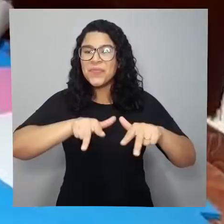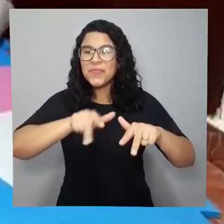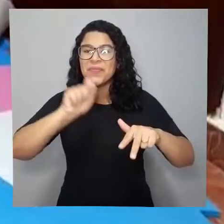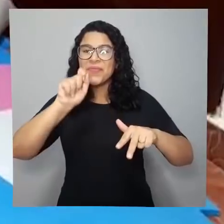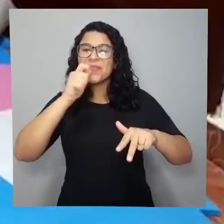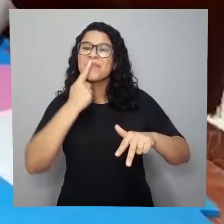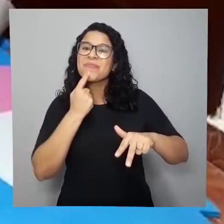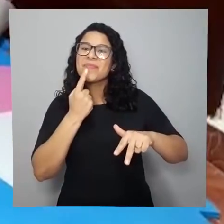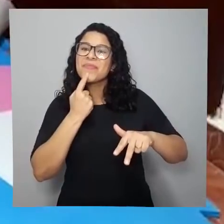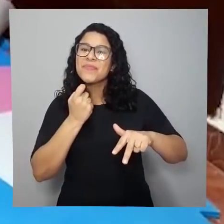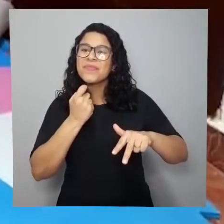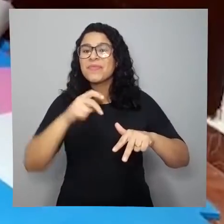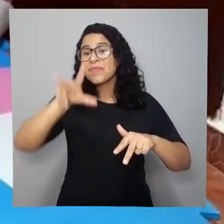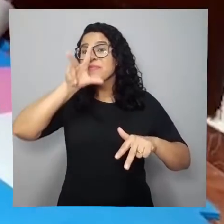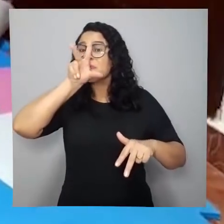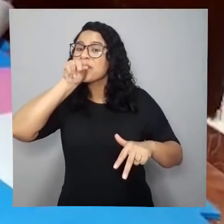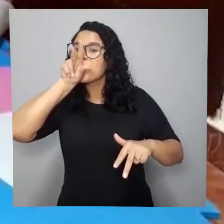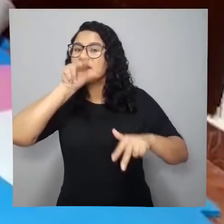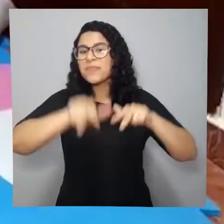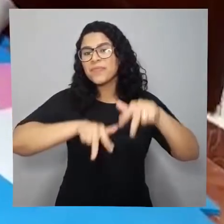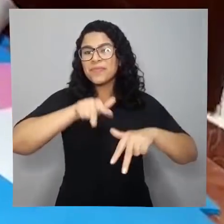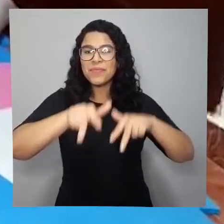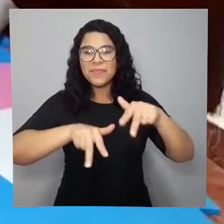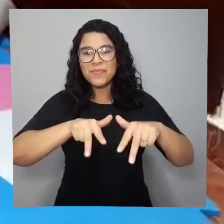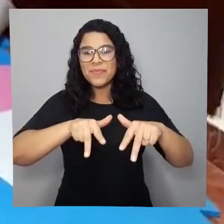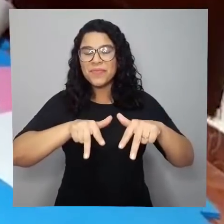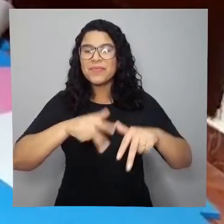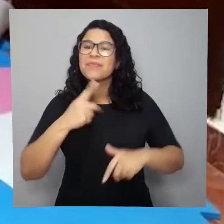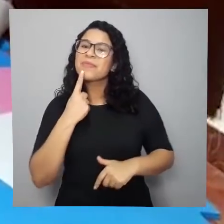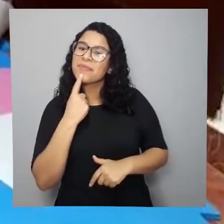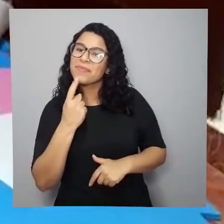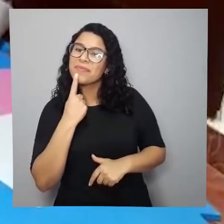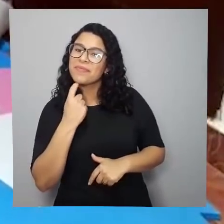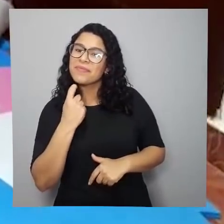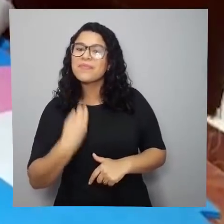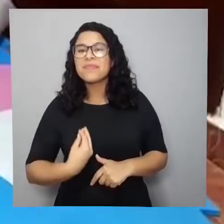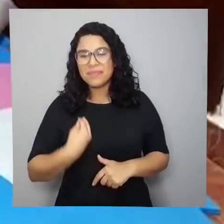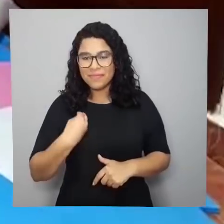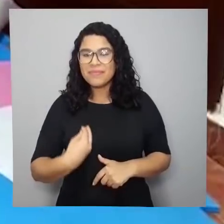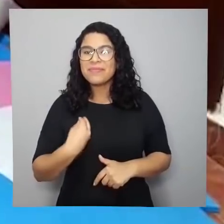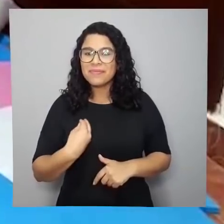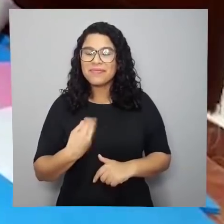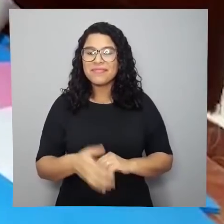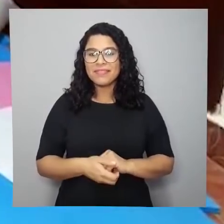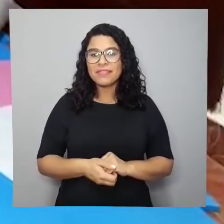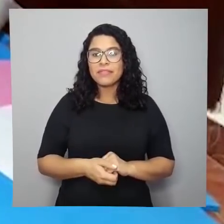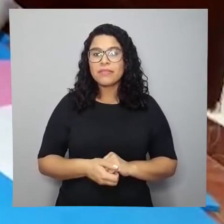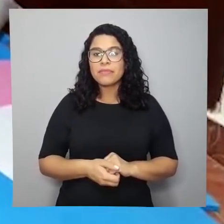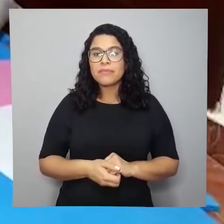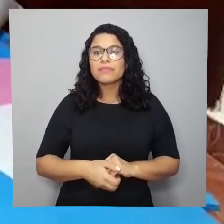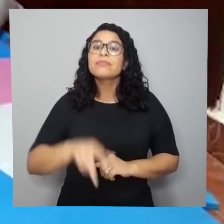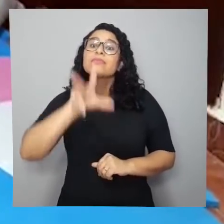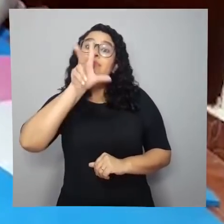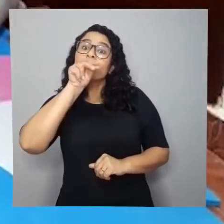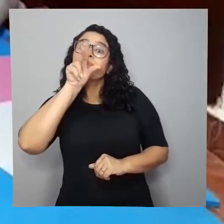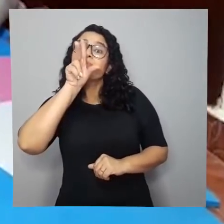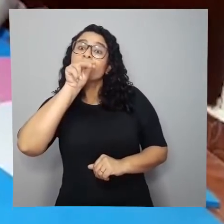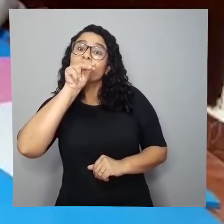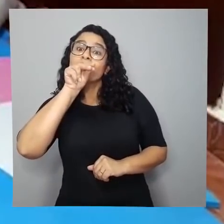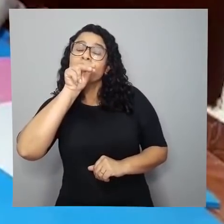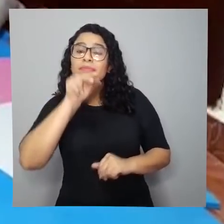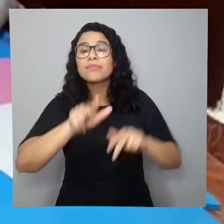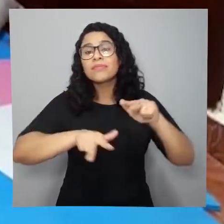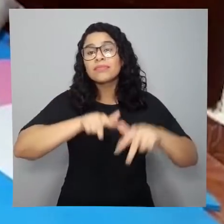patinho vermelho, viva o patinho vermelho, viva o patinho vermelho. O patinho